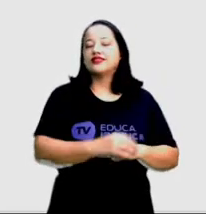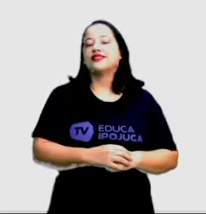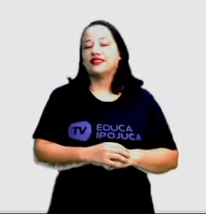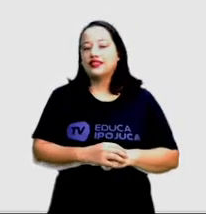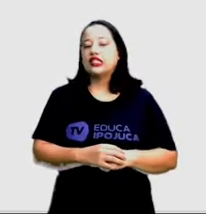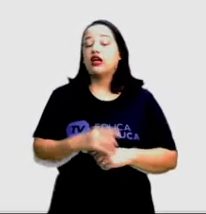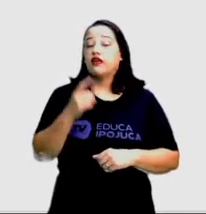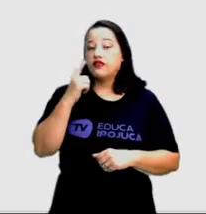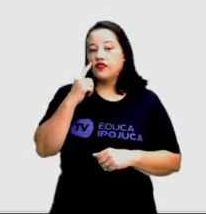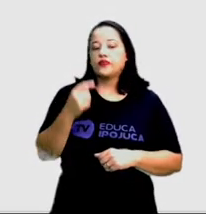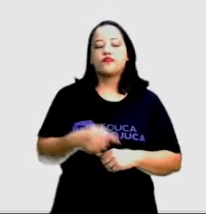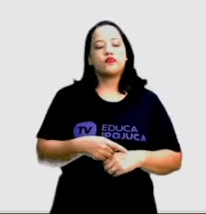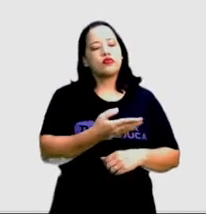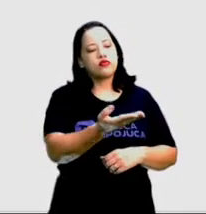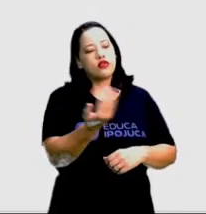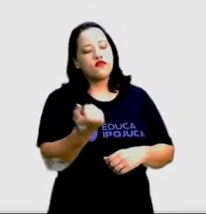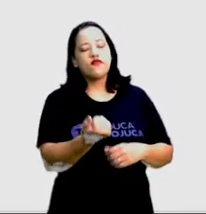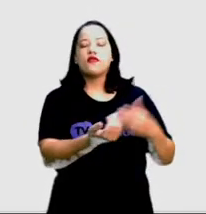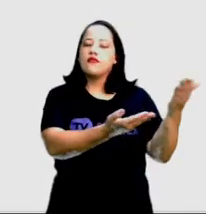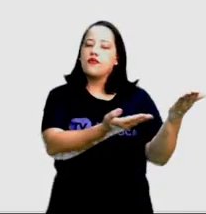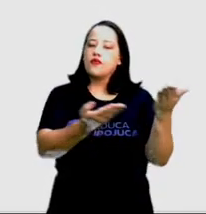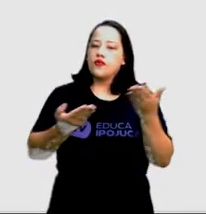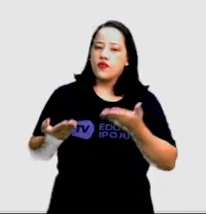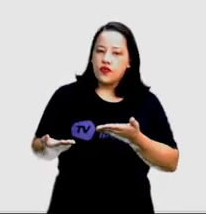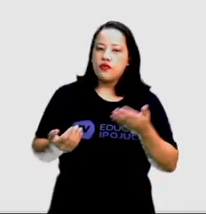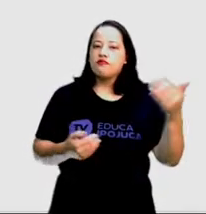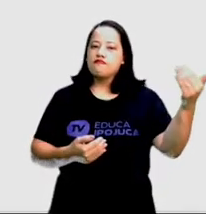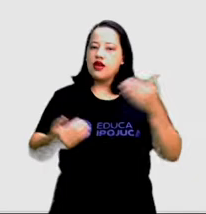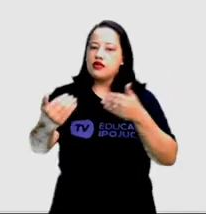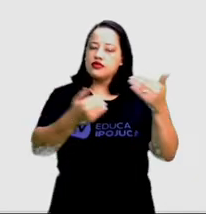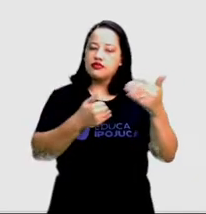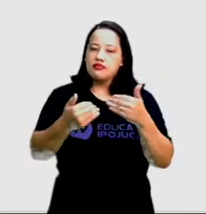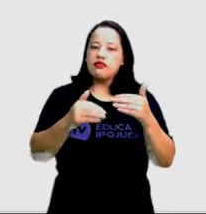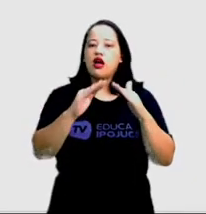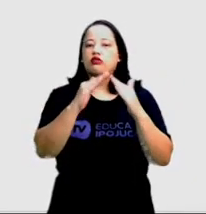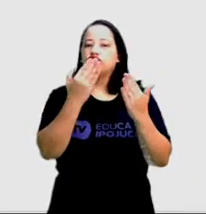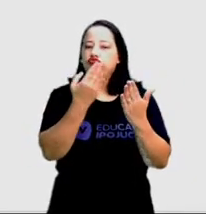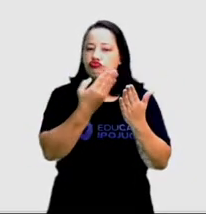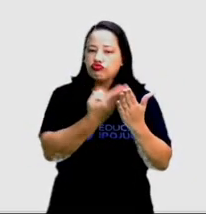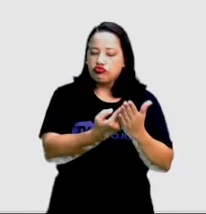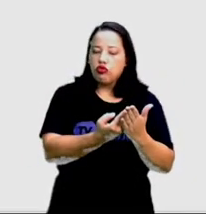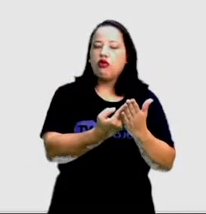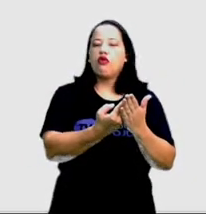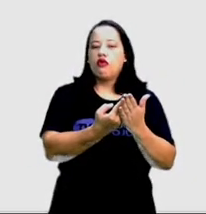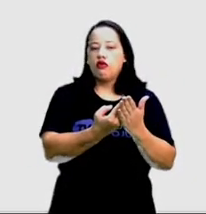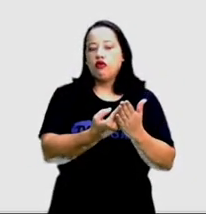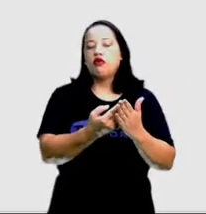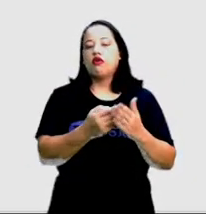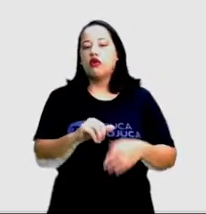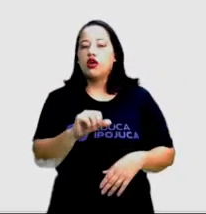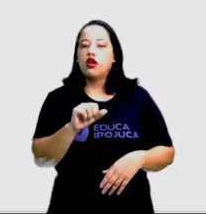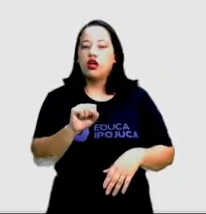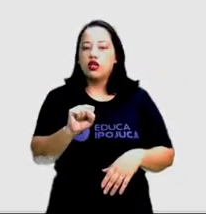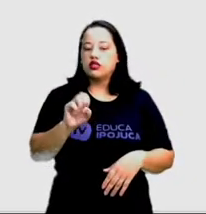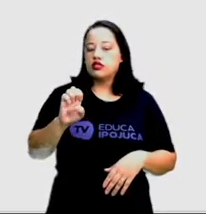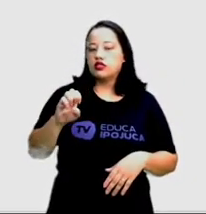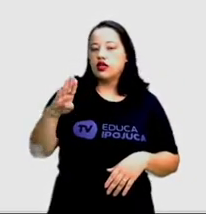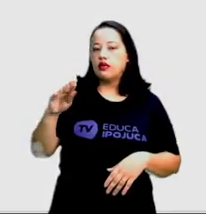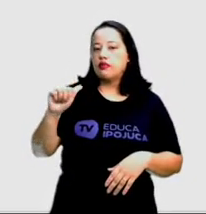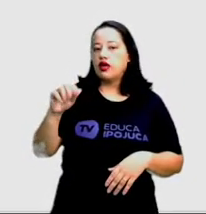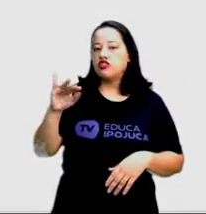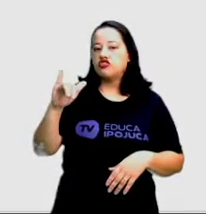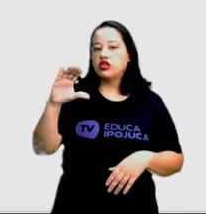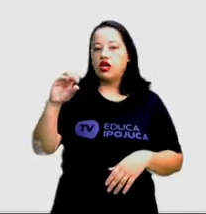ó, venha participar da festa junina da Escola Municipal Sebastião